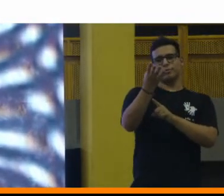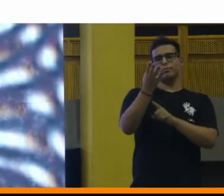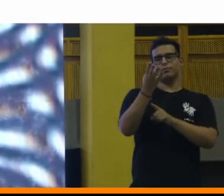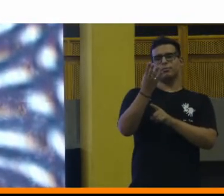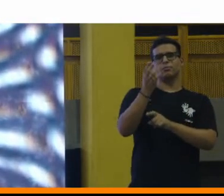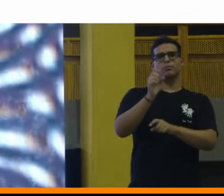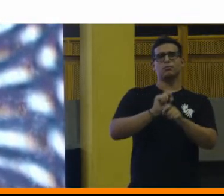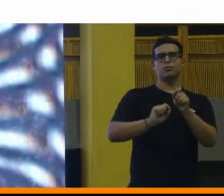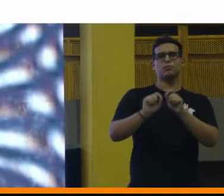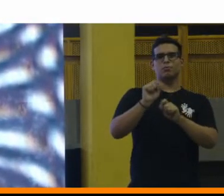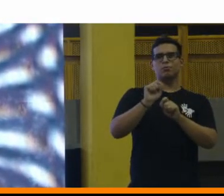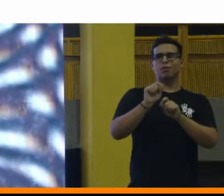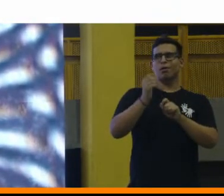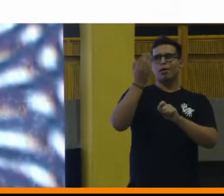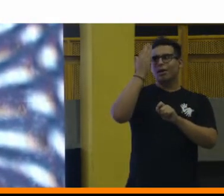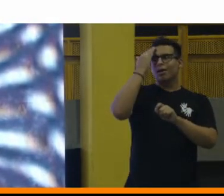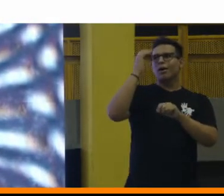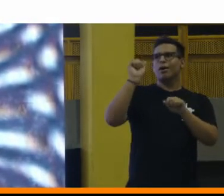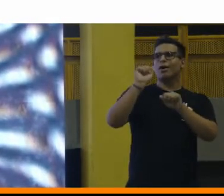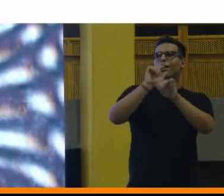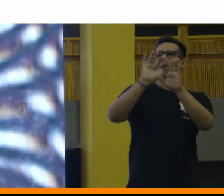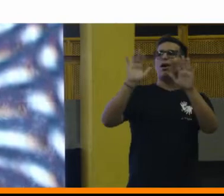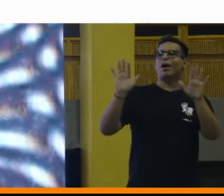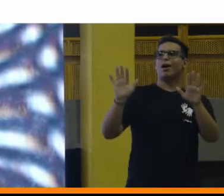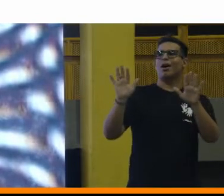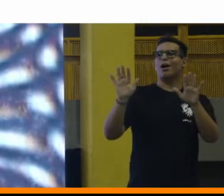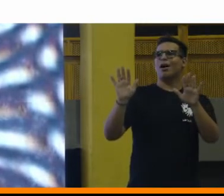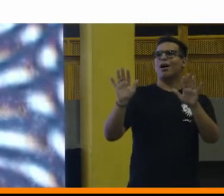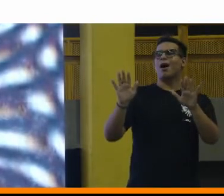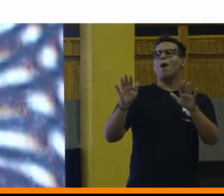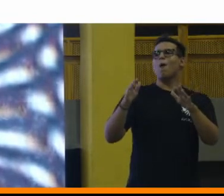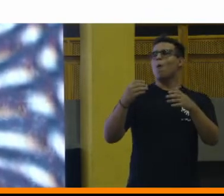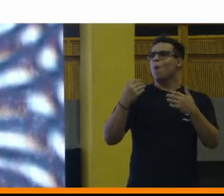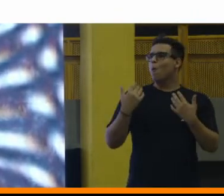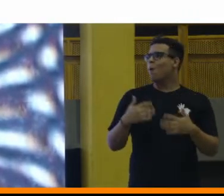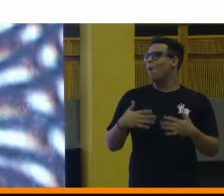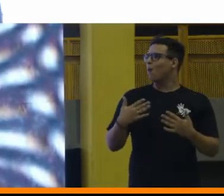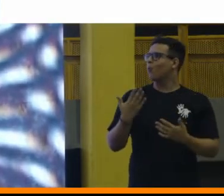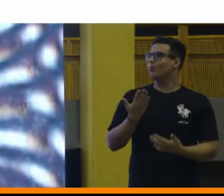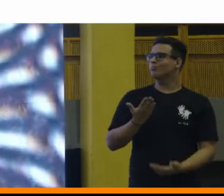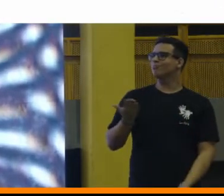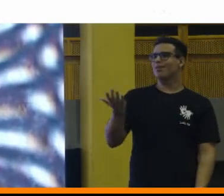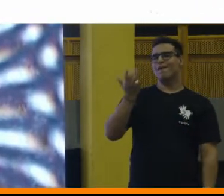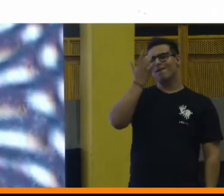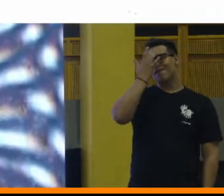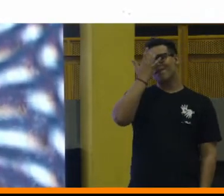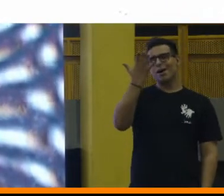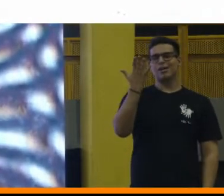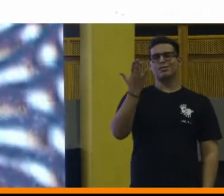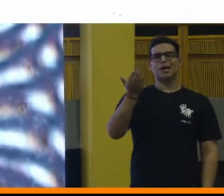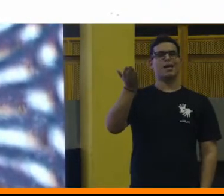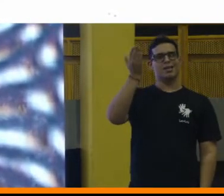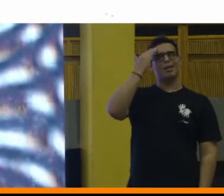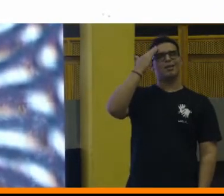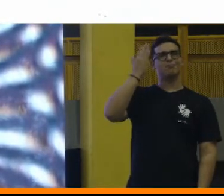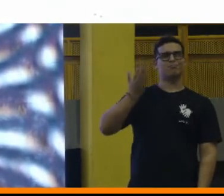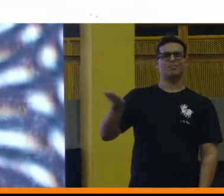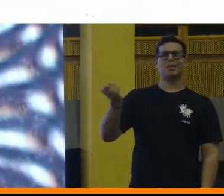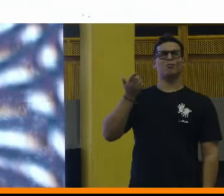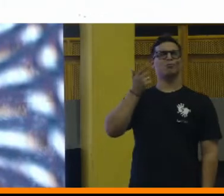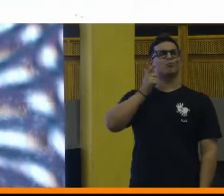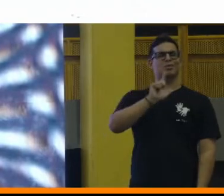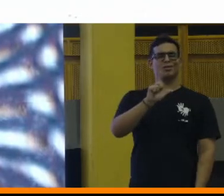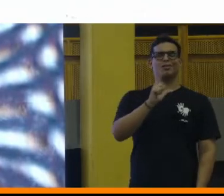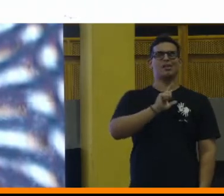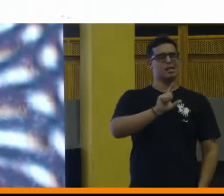que faz sentido, que você fala, caramba, com esse conhecimento eu consigo